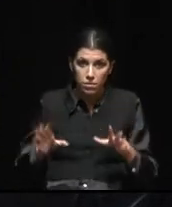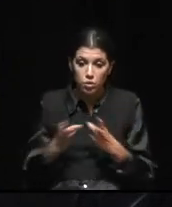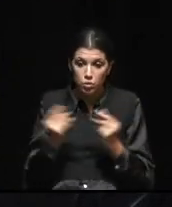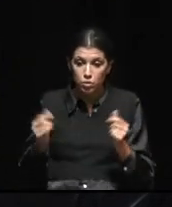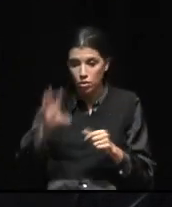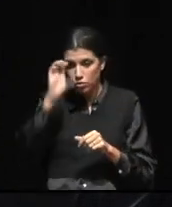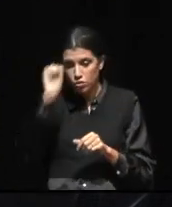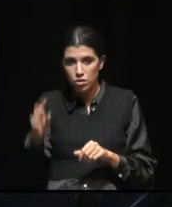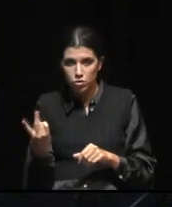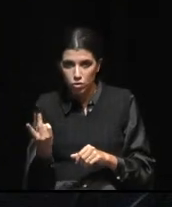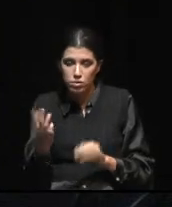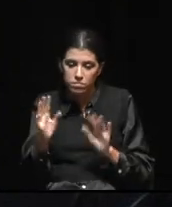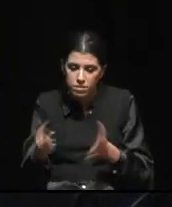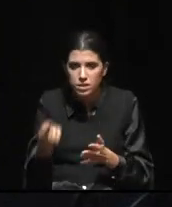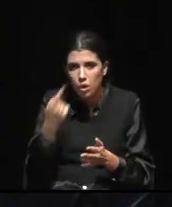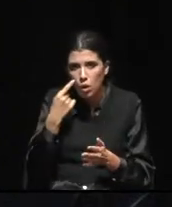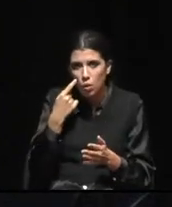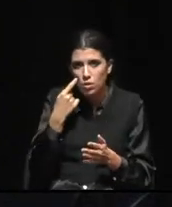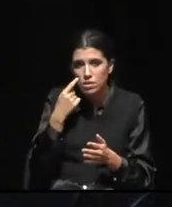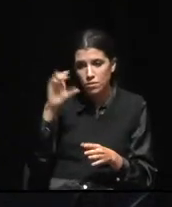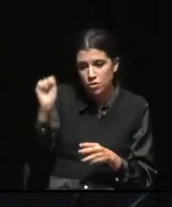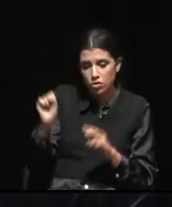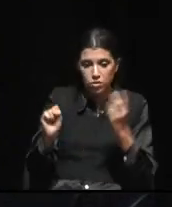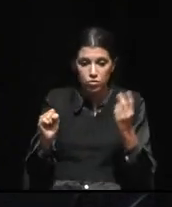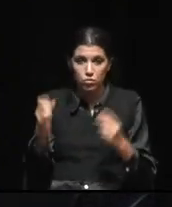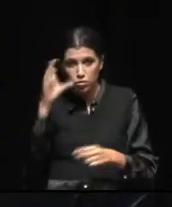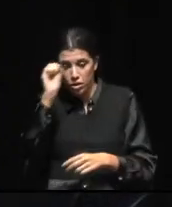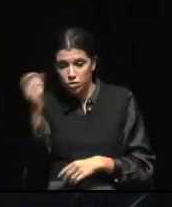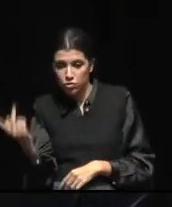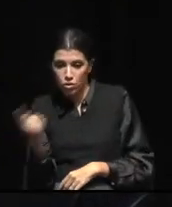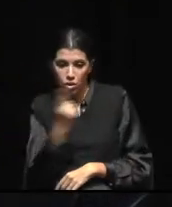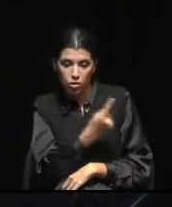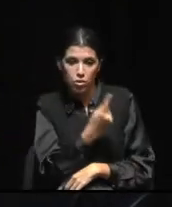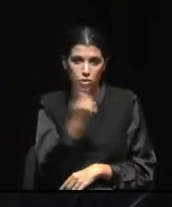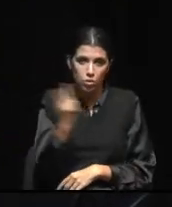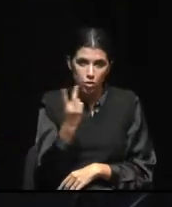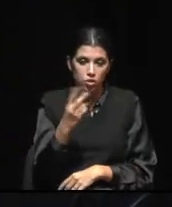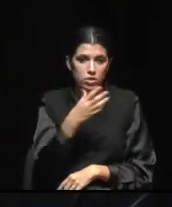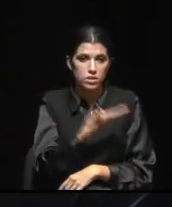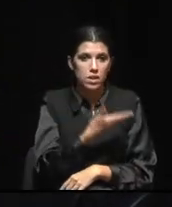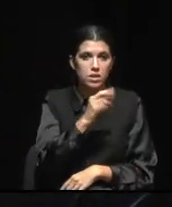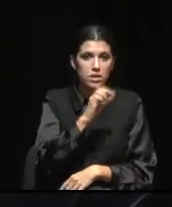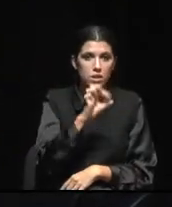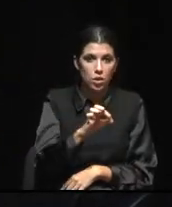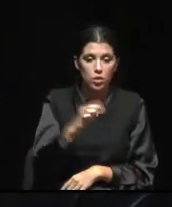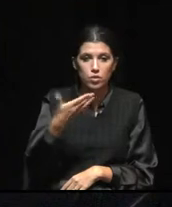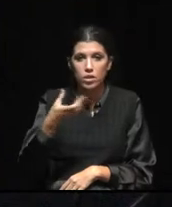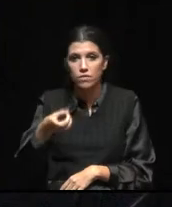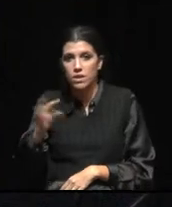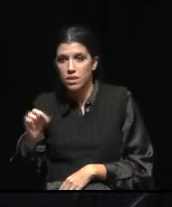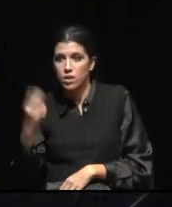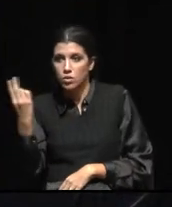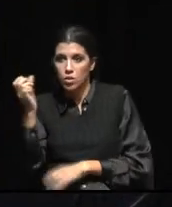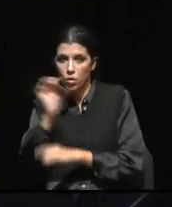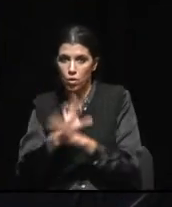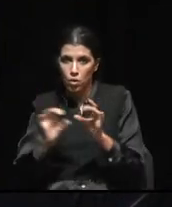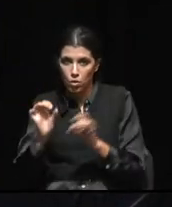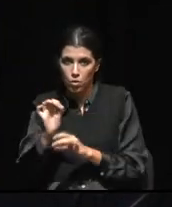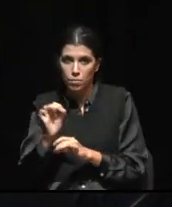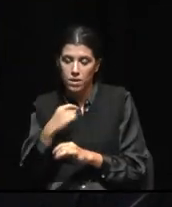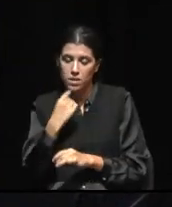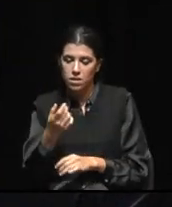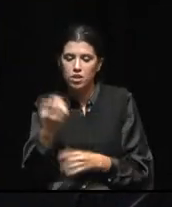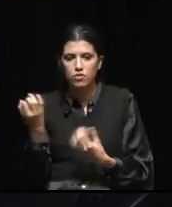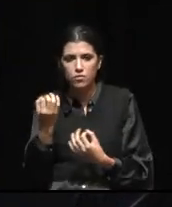solução de dois estados é preciso reconhecer ambos os estados 138 países dos 193 das Nações Unidas já